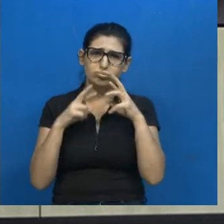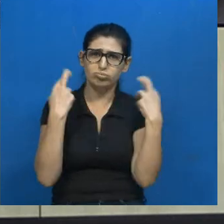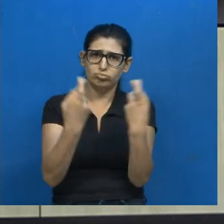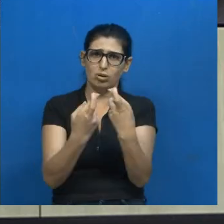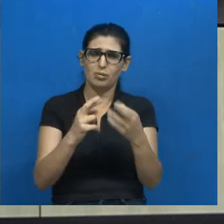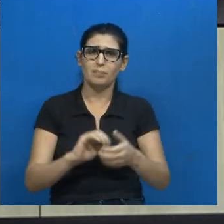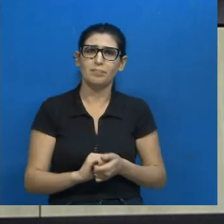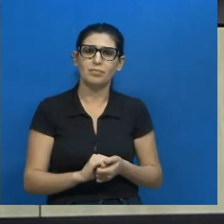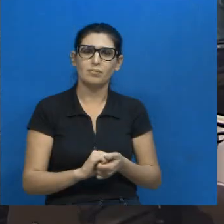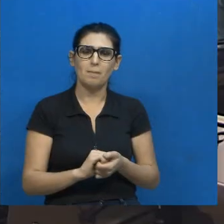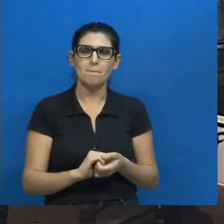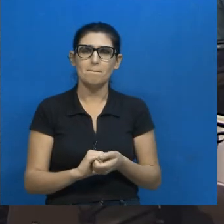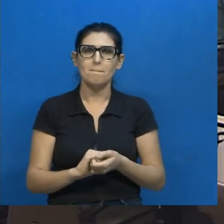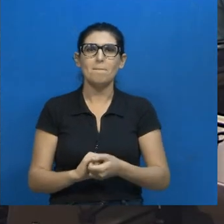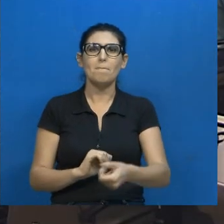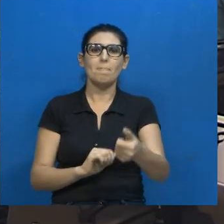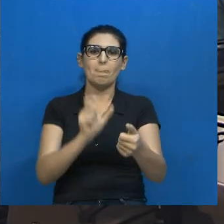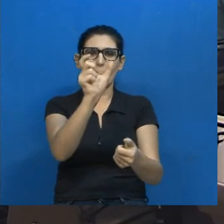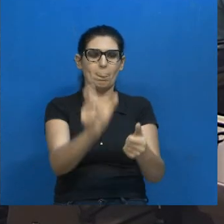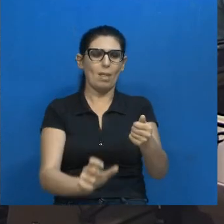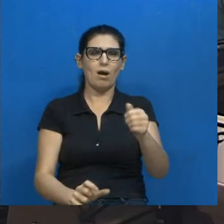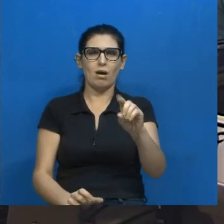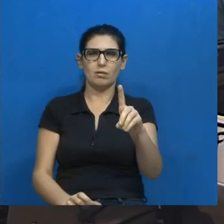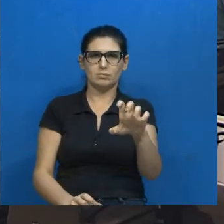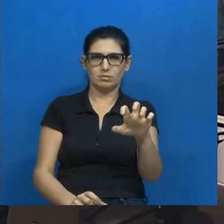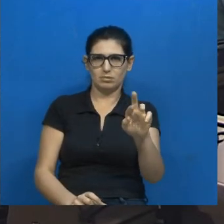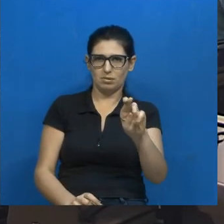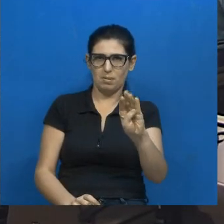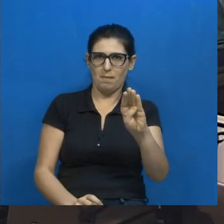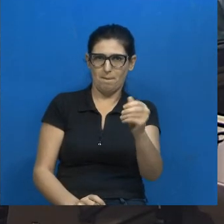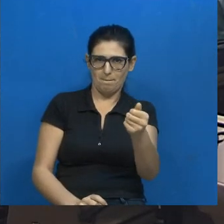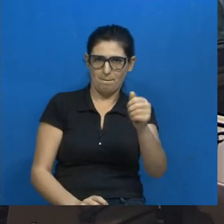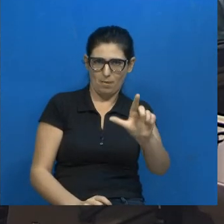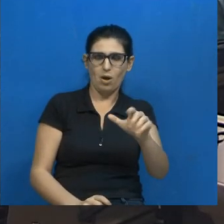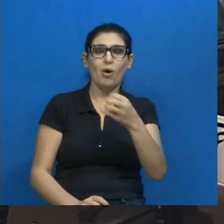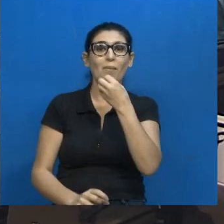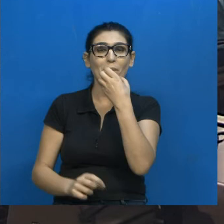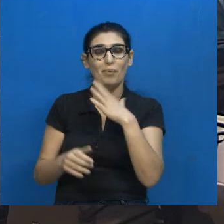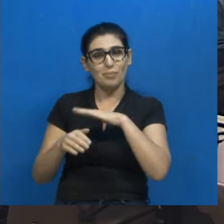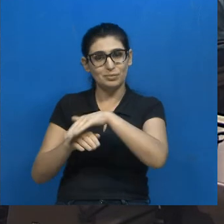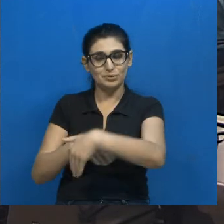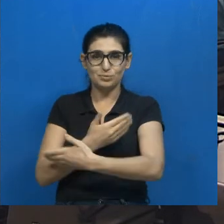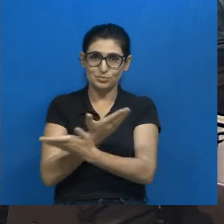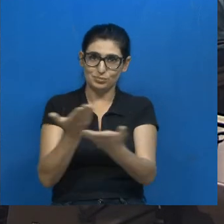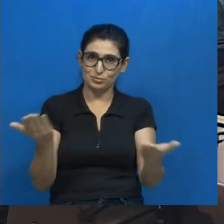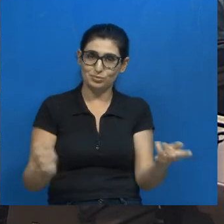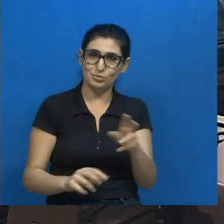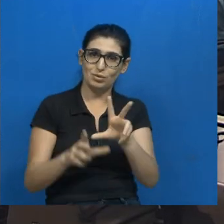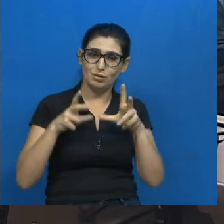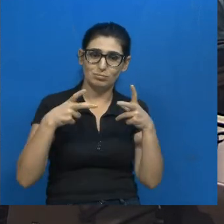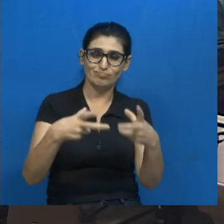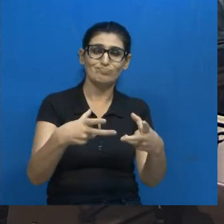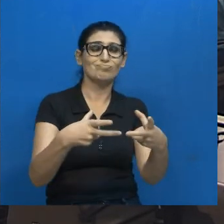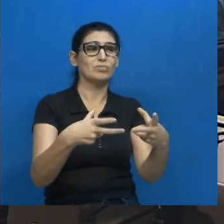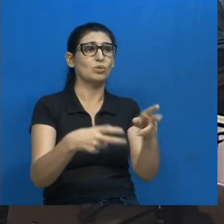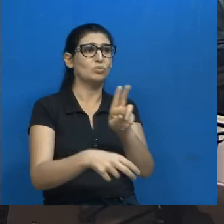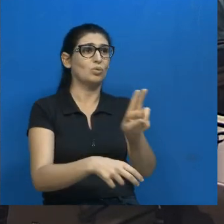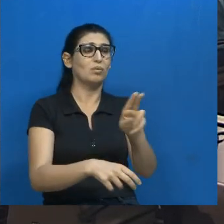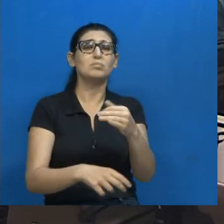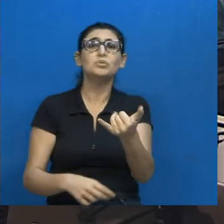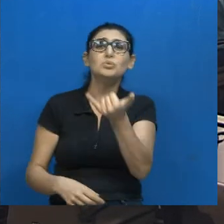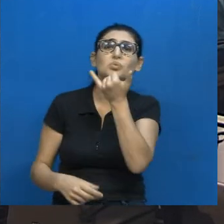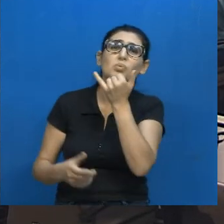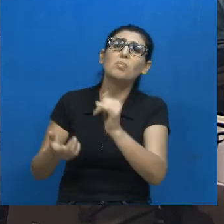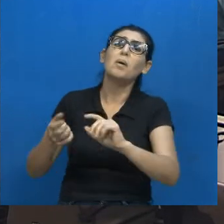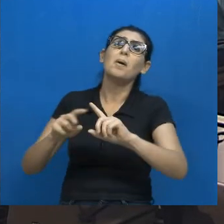de se manifestar. Primeiramente, boa noite a todos que estão presentes aqui. Em nome da Câmara, quero já me desculpar com o sindicato que disse que não foi